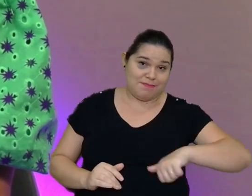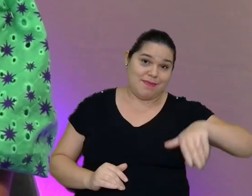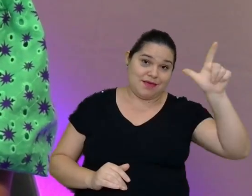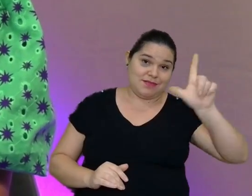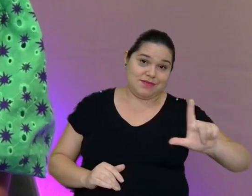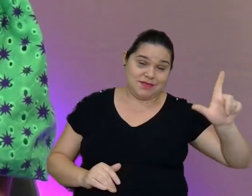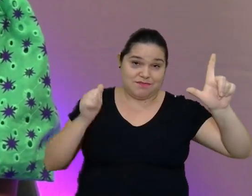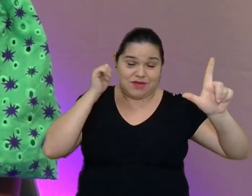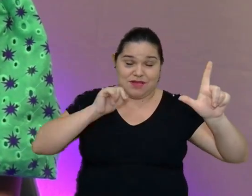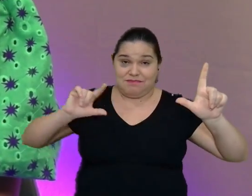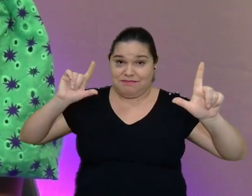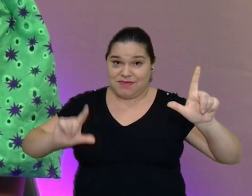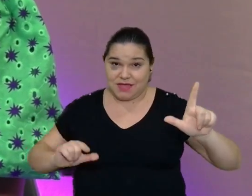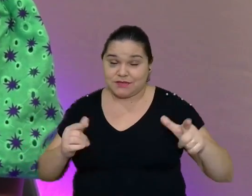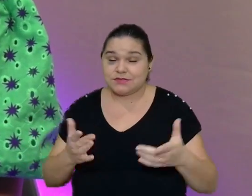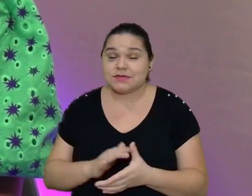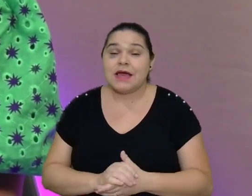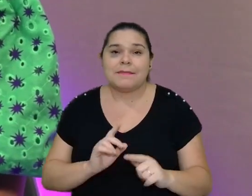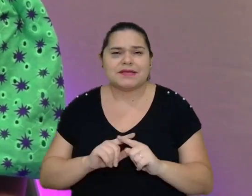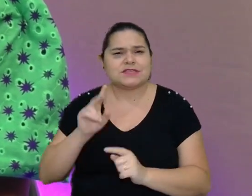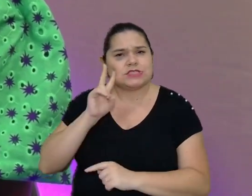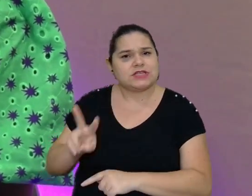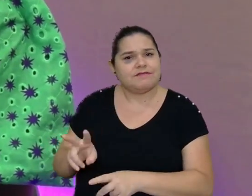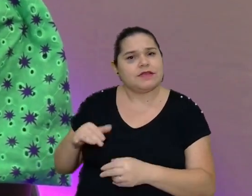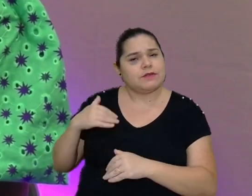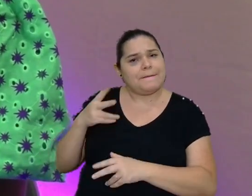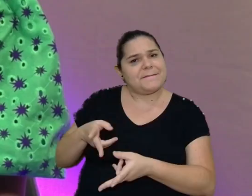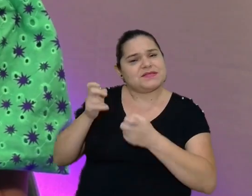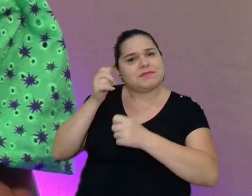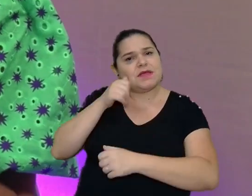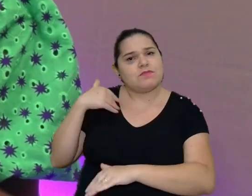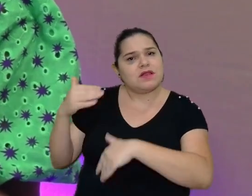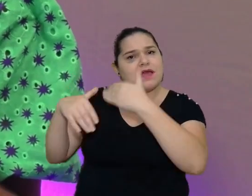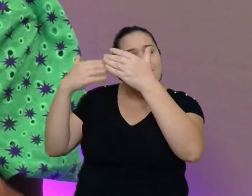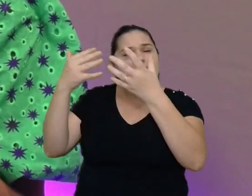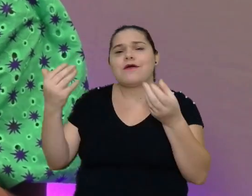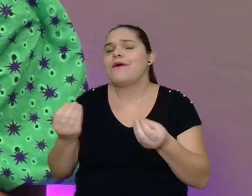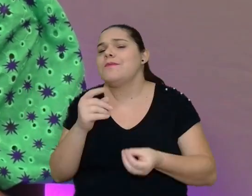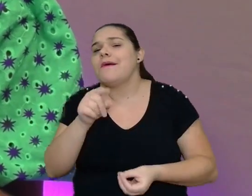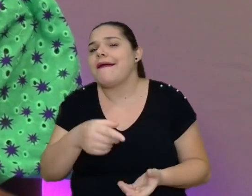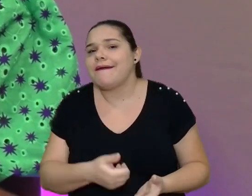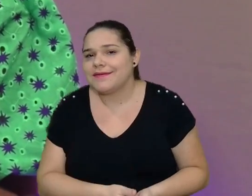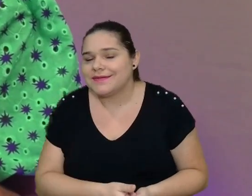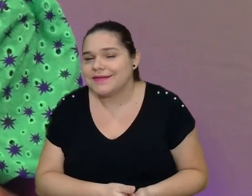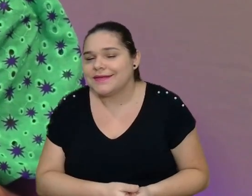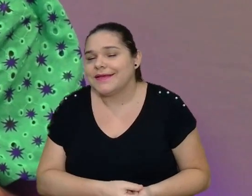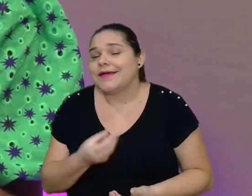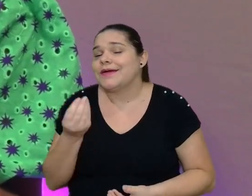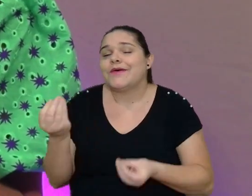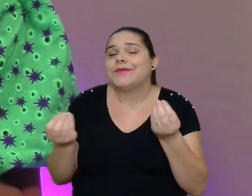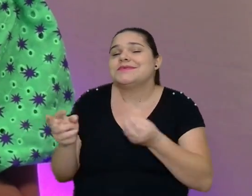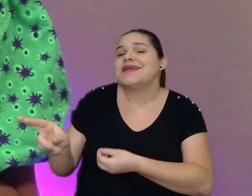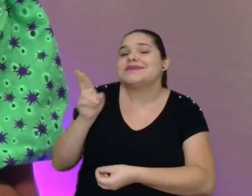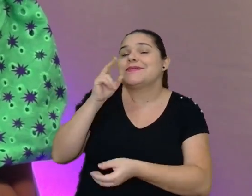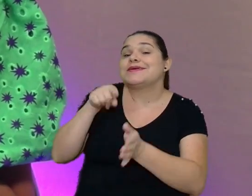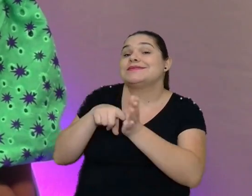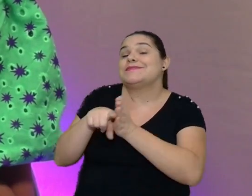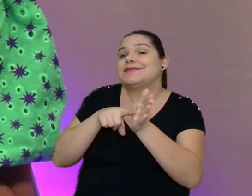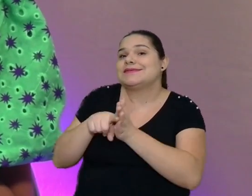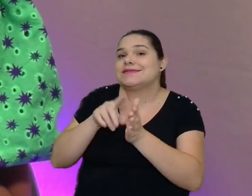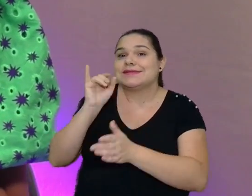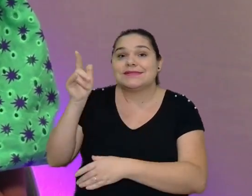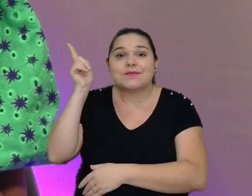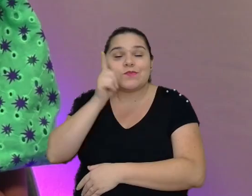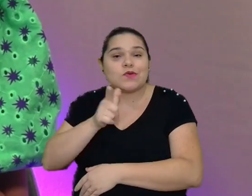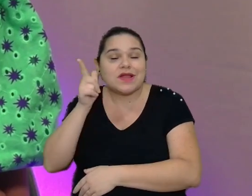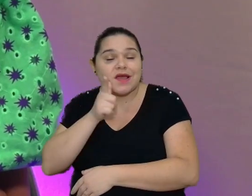emancipação, essa ascensão das mulheres, como é que é essa natureza, essa pesquisa, como é que seria sendo que uma mulher ela alcança um posto de